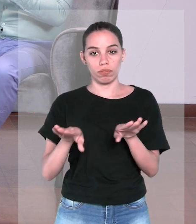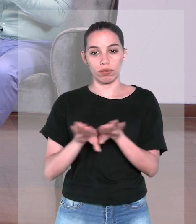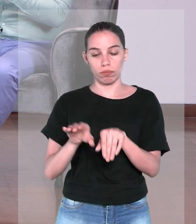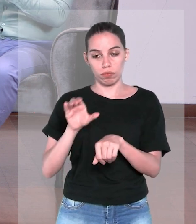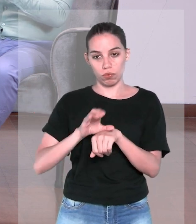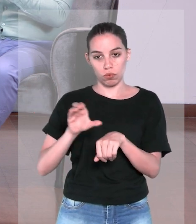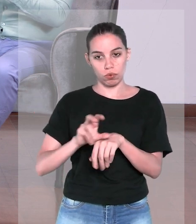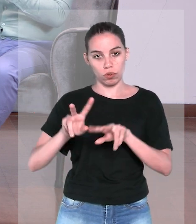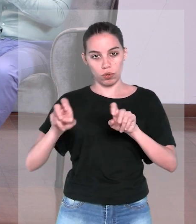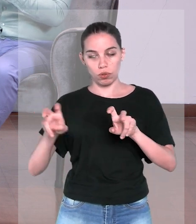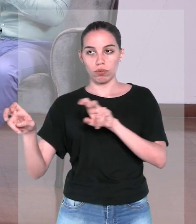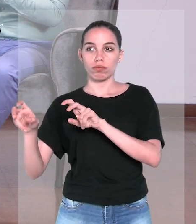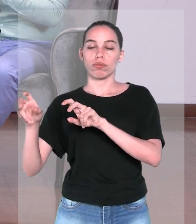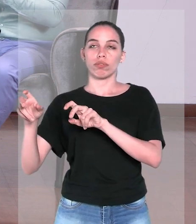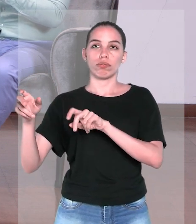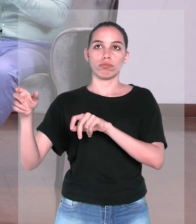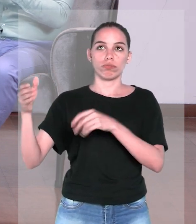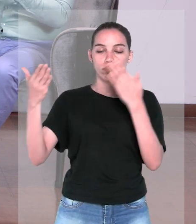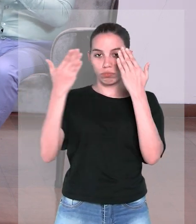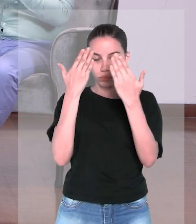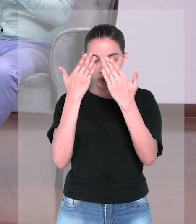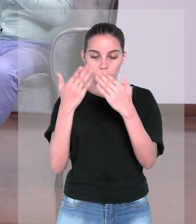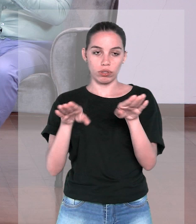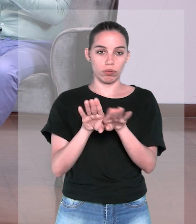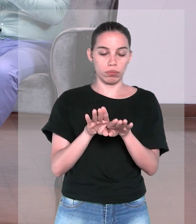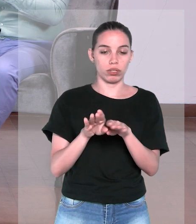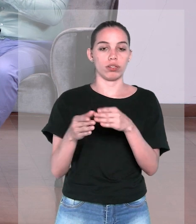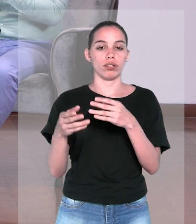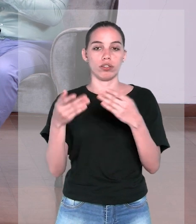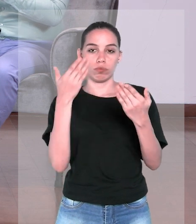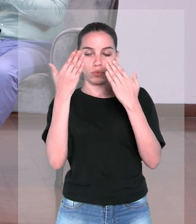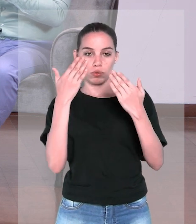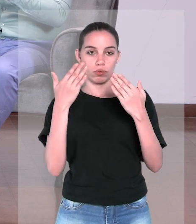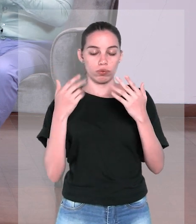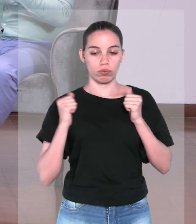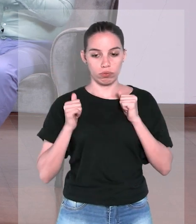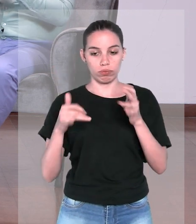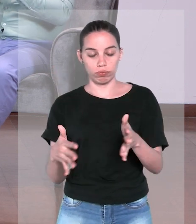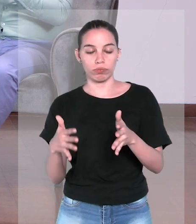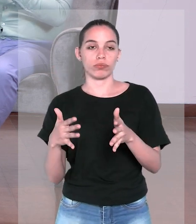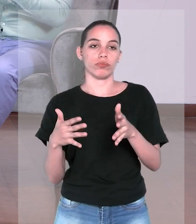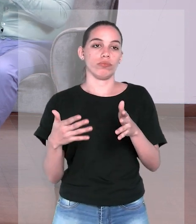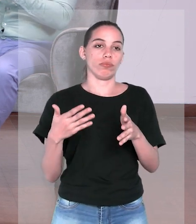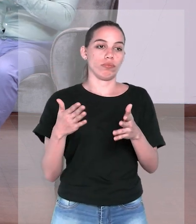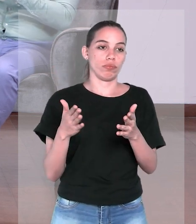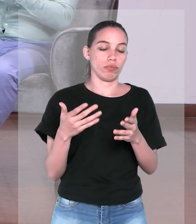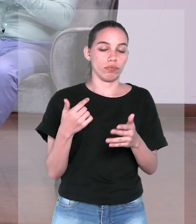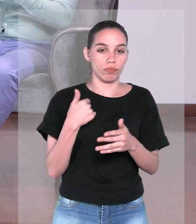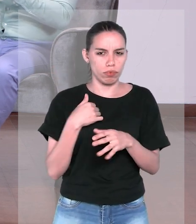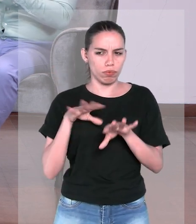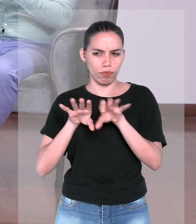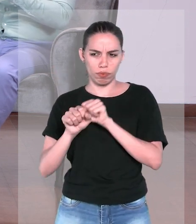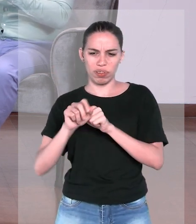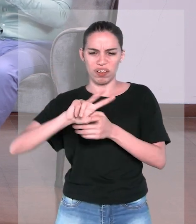especializações em neuropsicologia, psicologia cognitivo comportamental e graduação em psicologia. Então, minha formação ela vai nessa